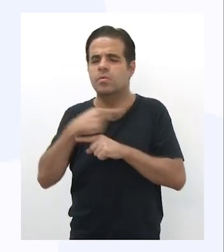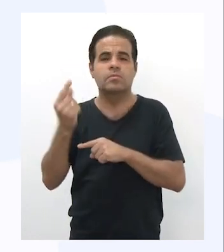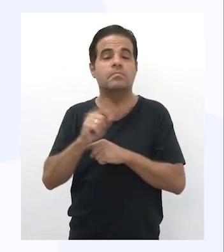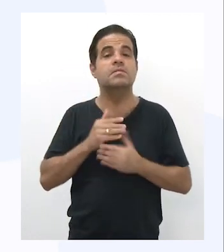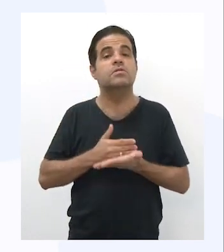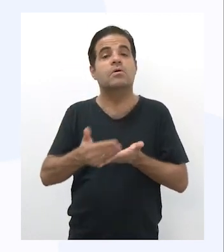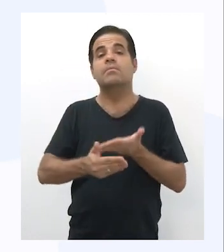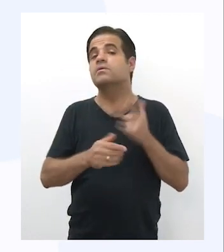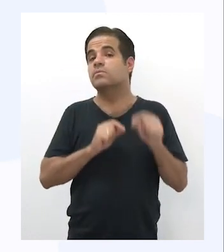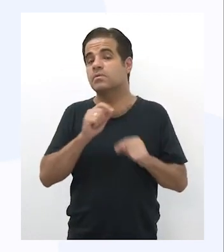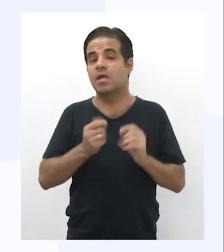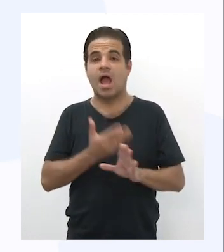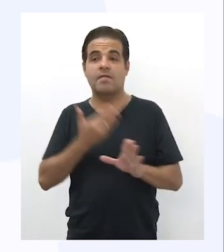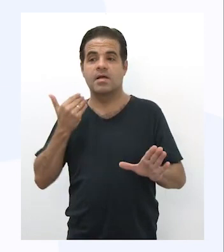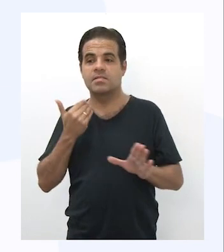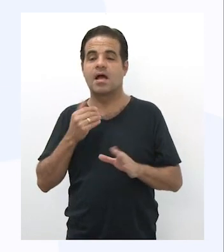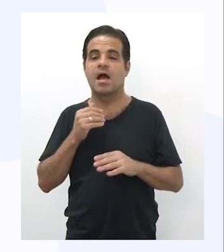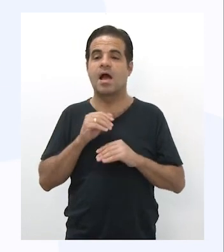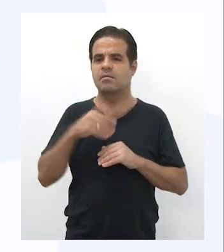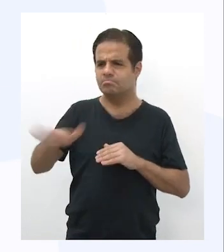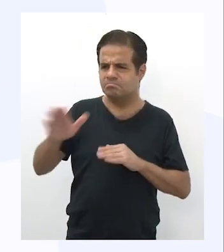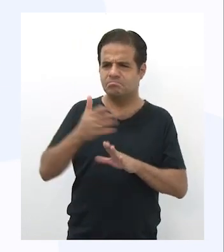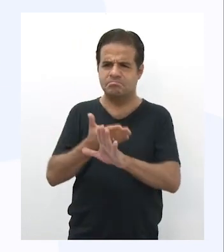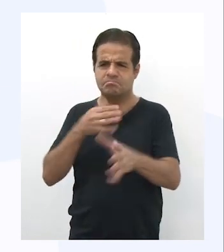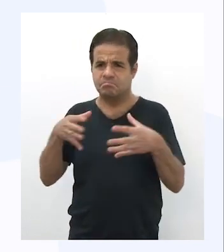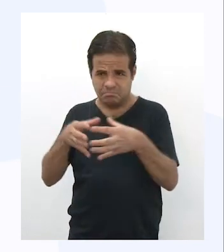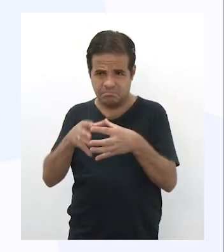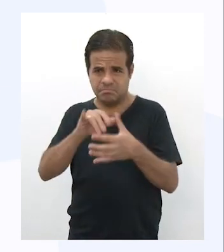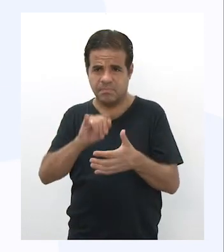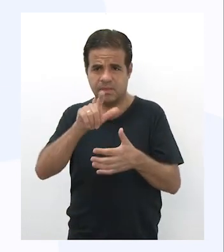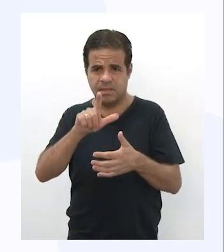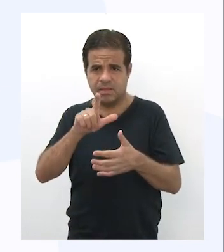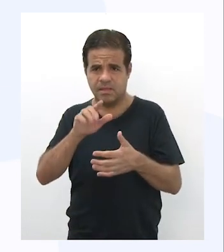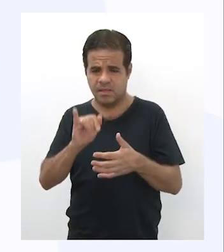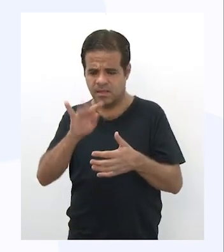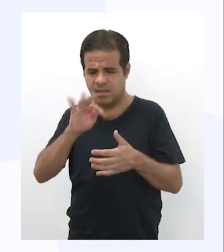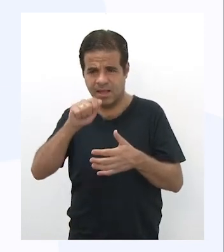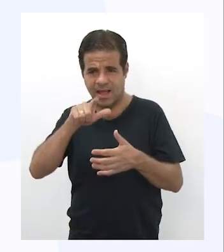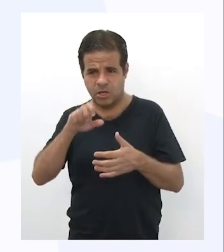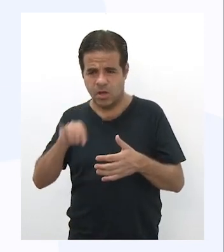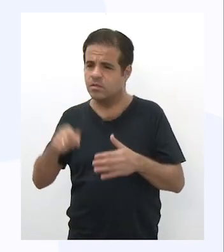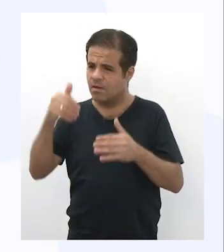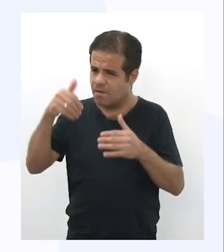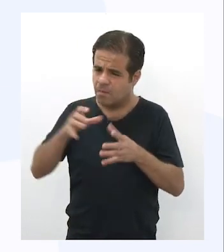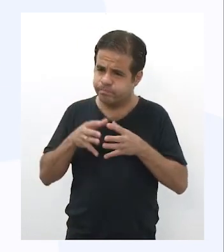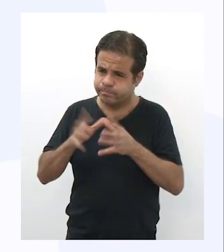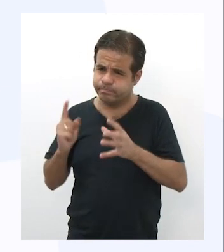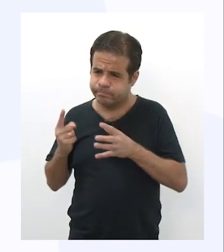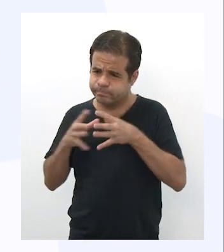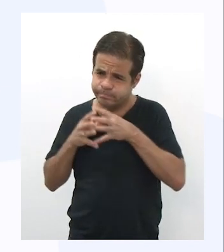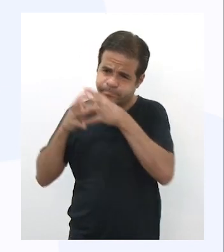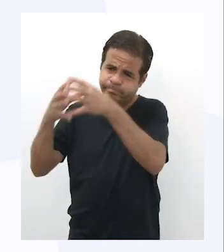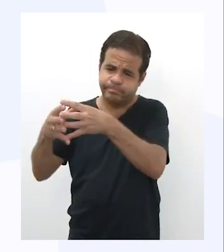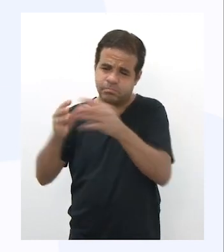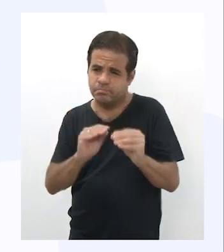eles começam a afastar os italiotas. Os italiotas, eles são um grupo que precisam começar a ir mais para regiões